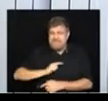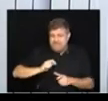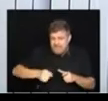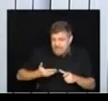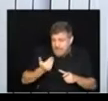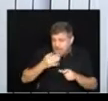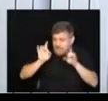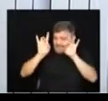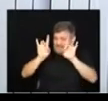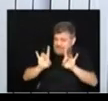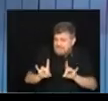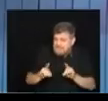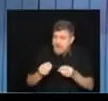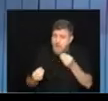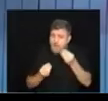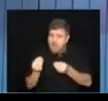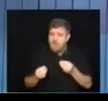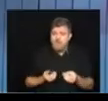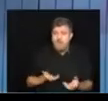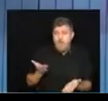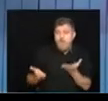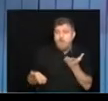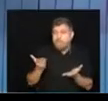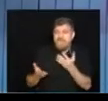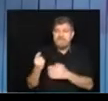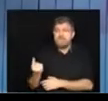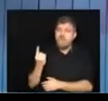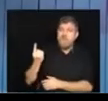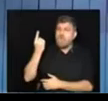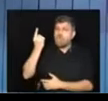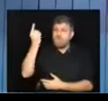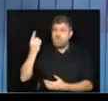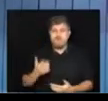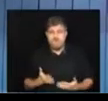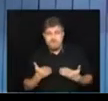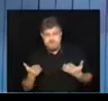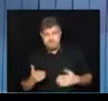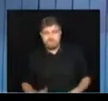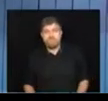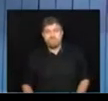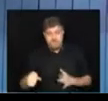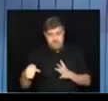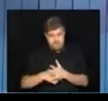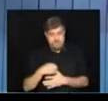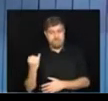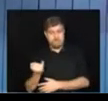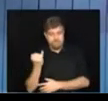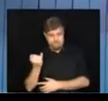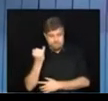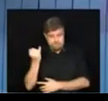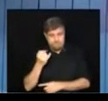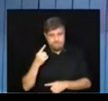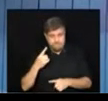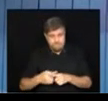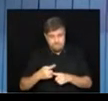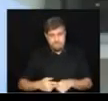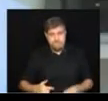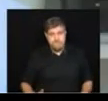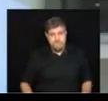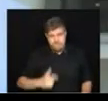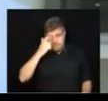isso pode variar? Essa é uma pergunta muito importante, Gabriel. Porque, como eu me